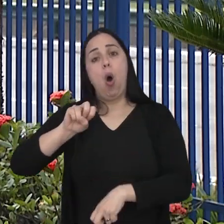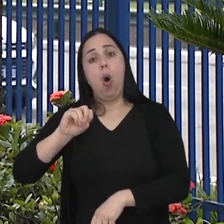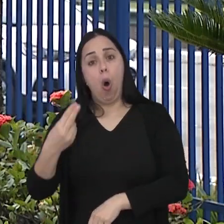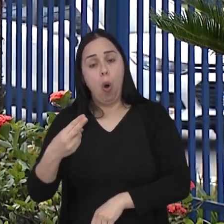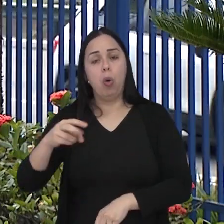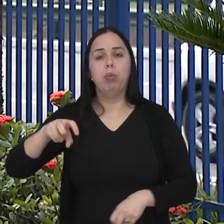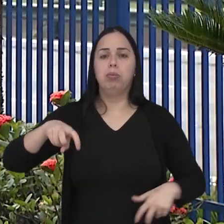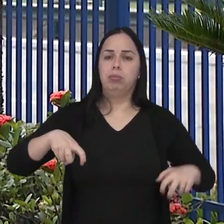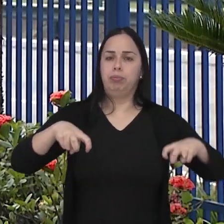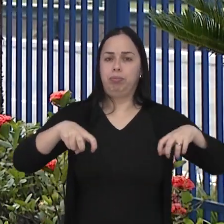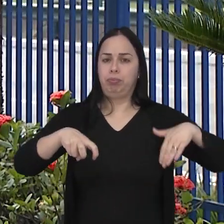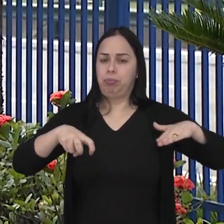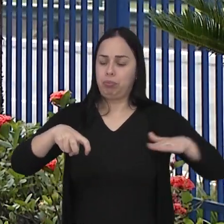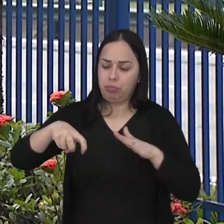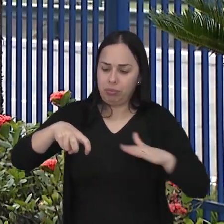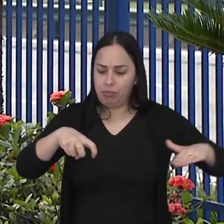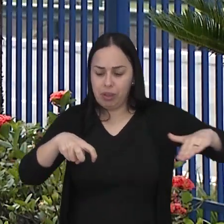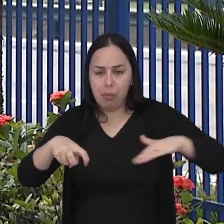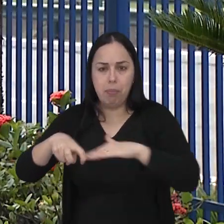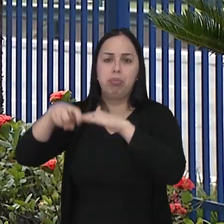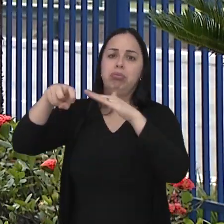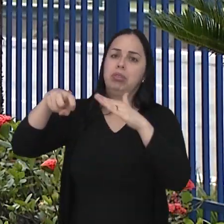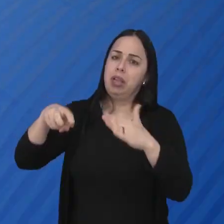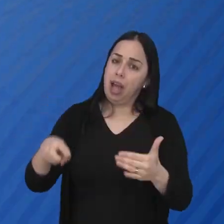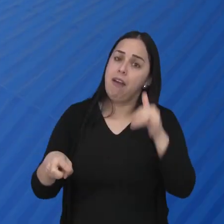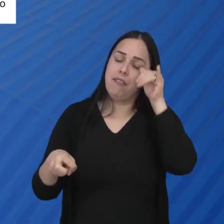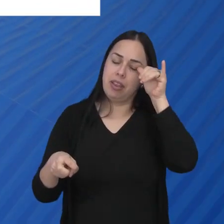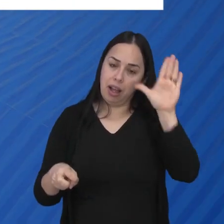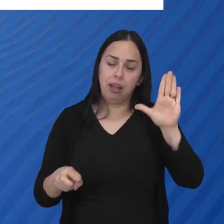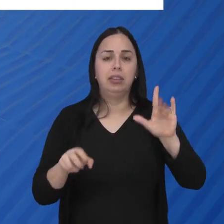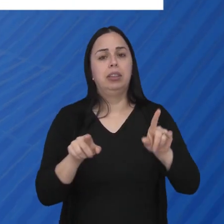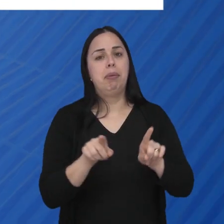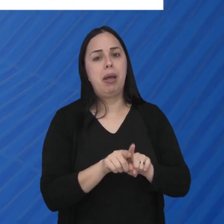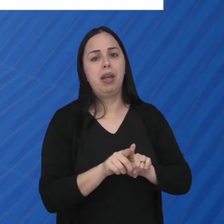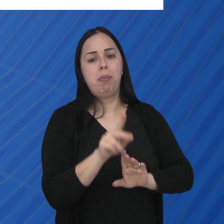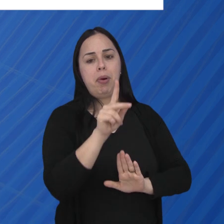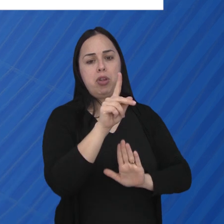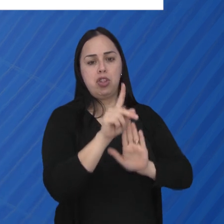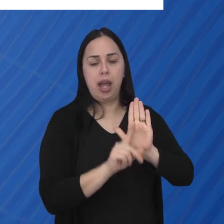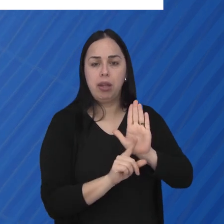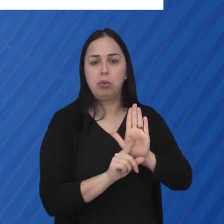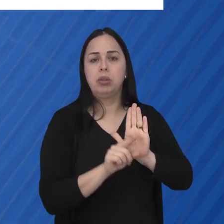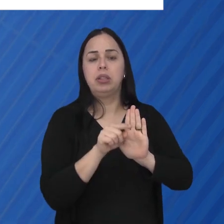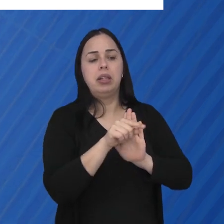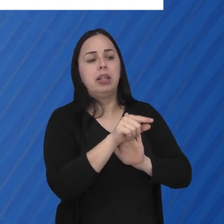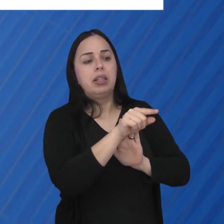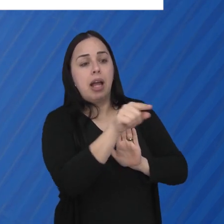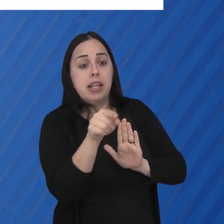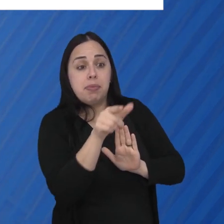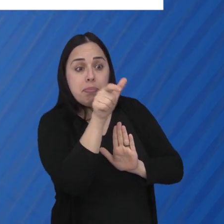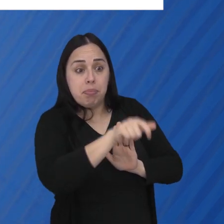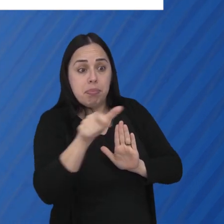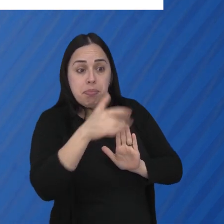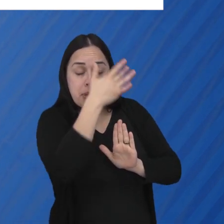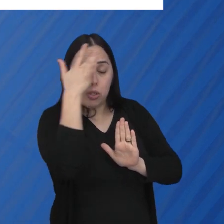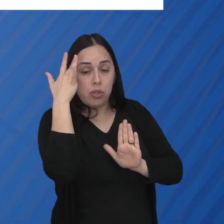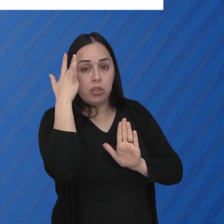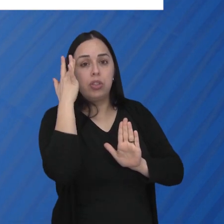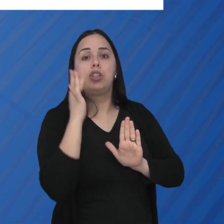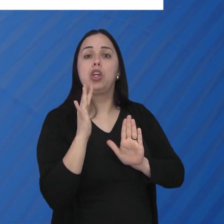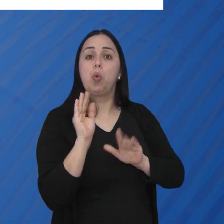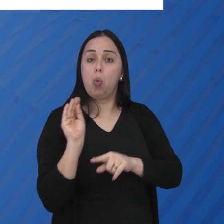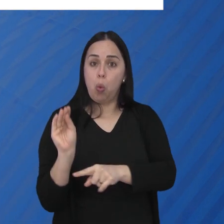sendo atropelados, transmitam doenças para os seres humanos. O projeto ainda prevê o cadastro das pessoas que cuidam do animal